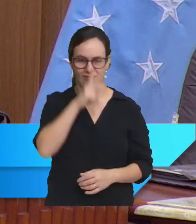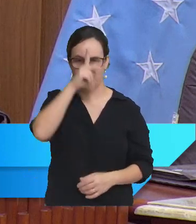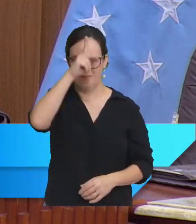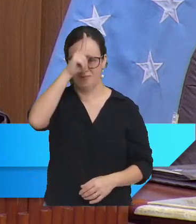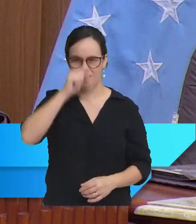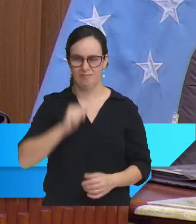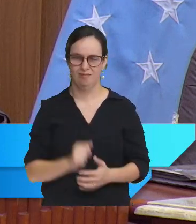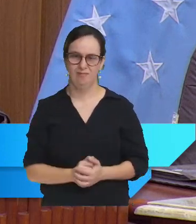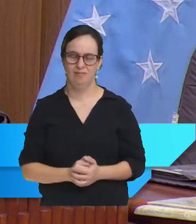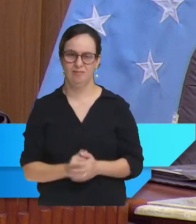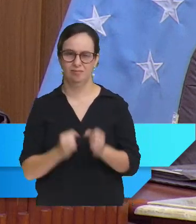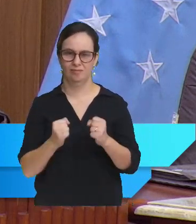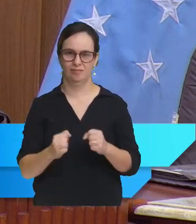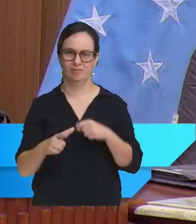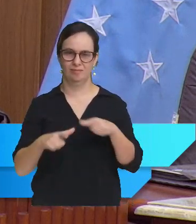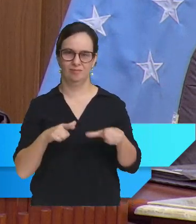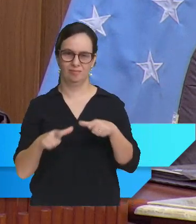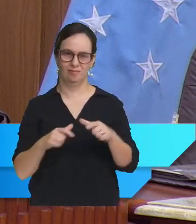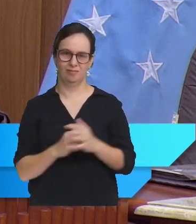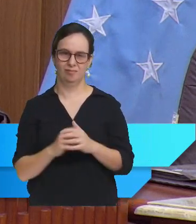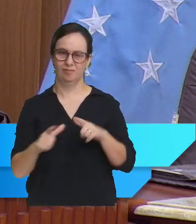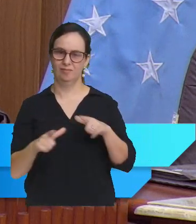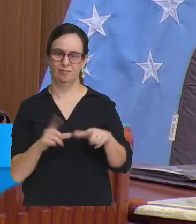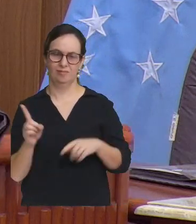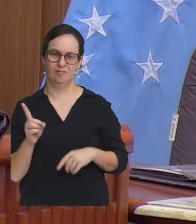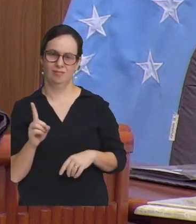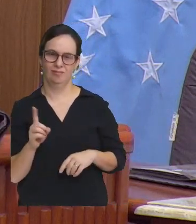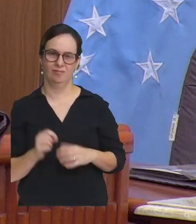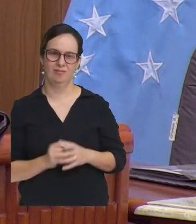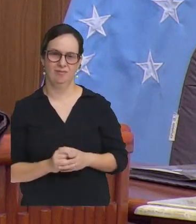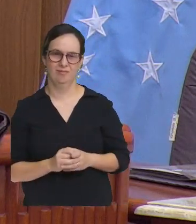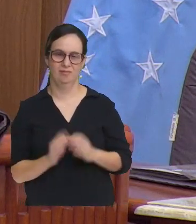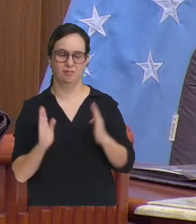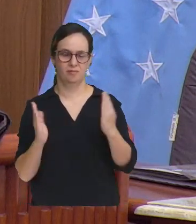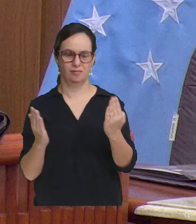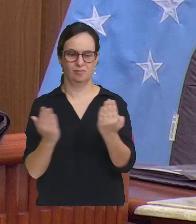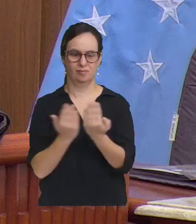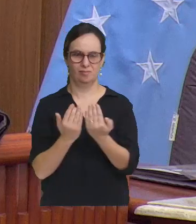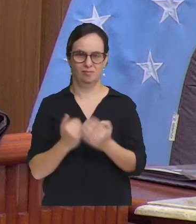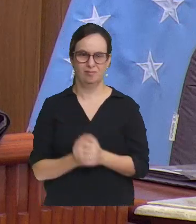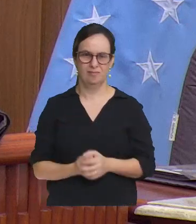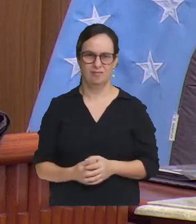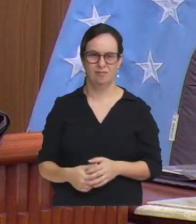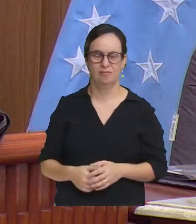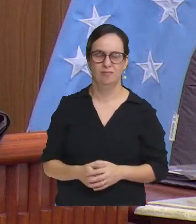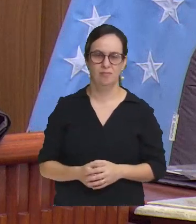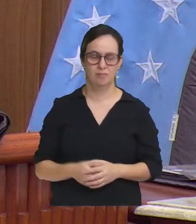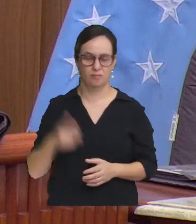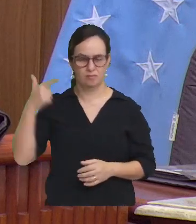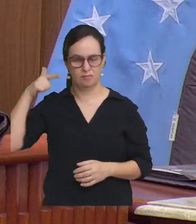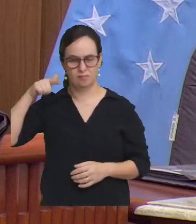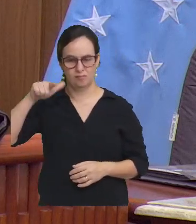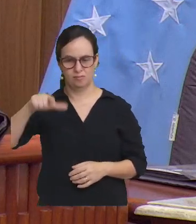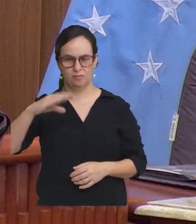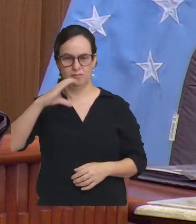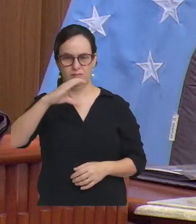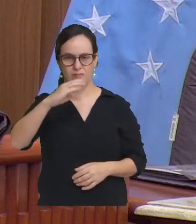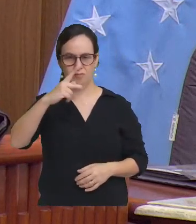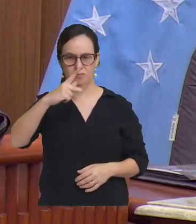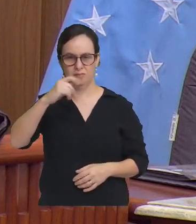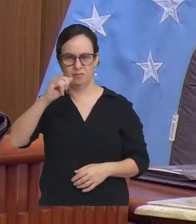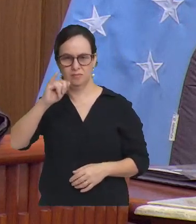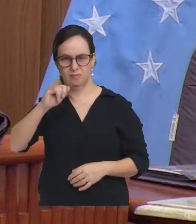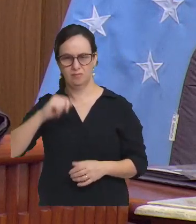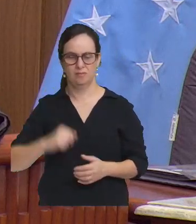poder trabalhar. E o trabalho não para. Vamos voltar aí com a CPI da FEMA, que nunca parou, na verdade, mas agora vamos intensificar